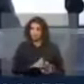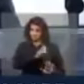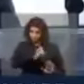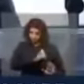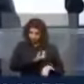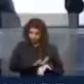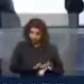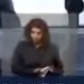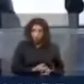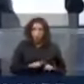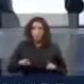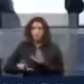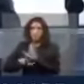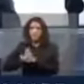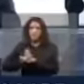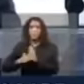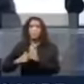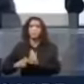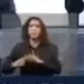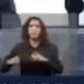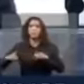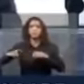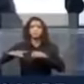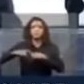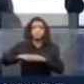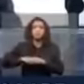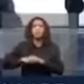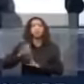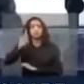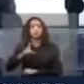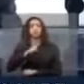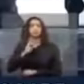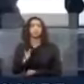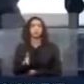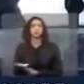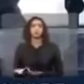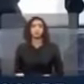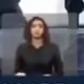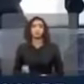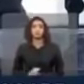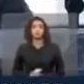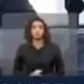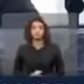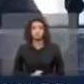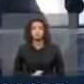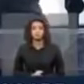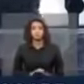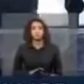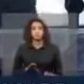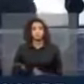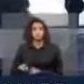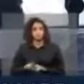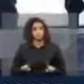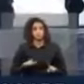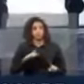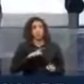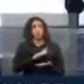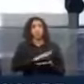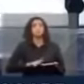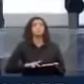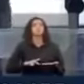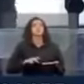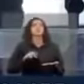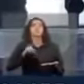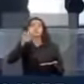a concepção, os direitos do nascituro. Por outro lado, a Convenção Interamericana de Direitos